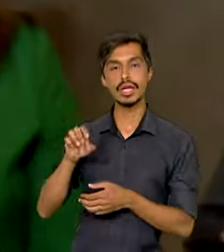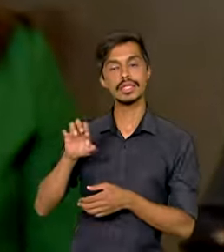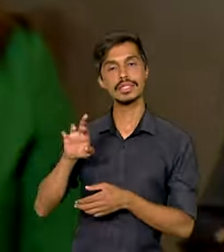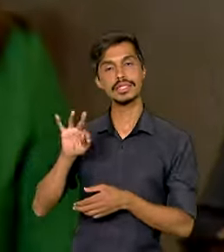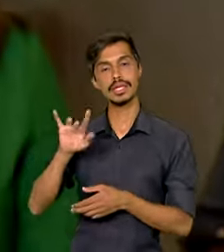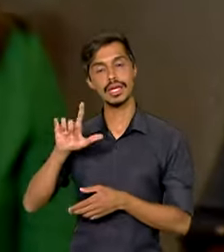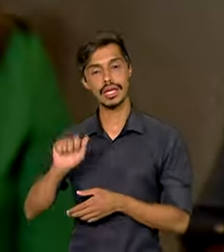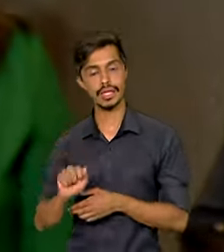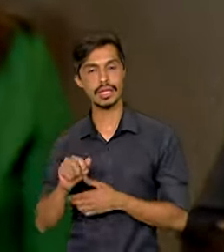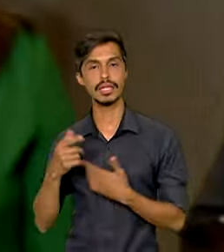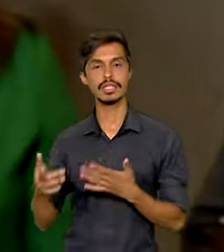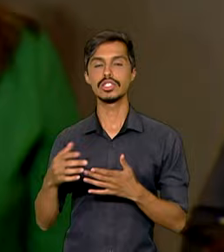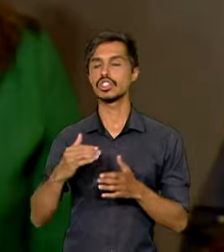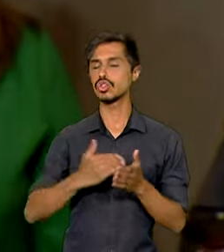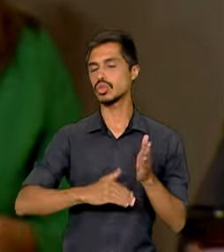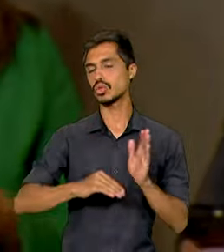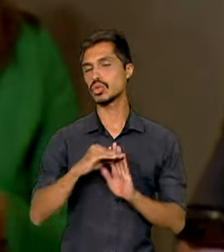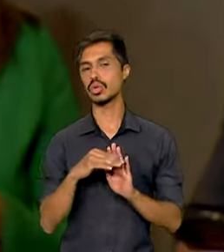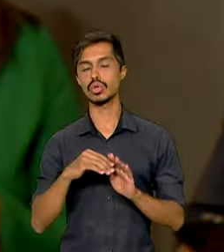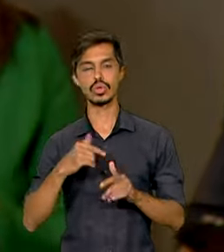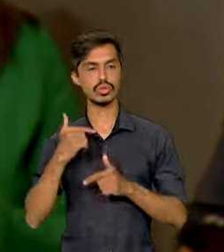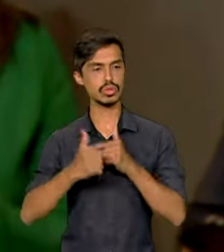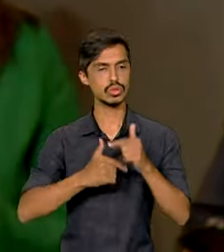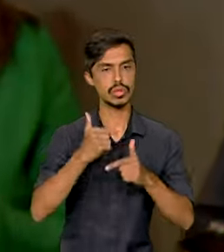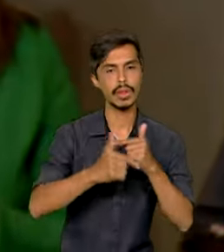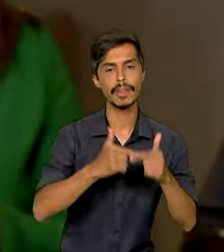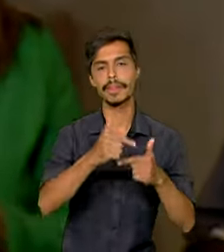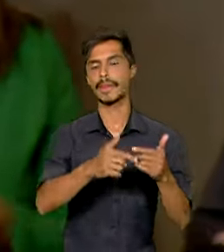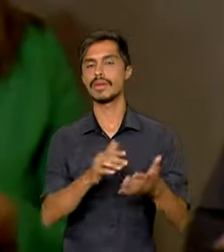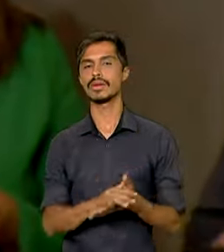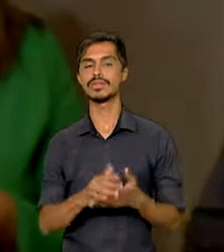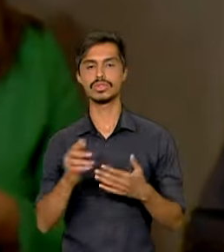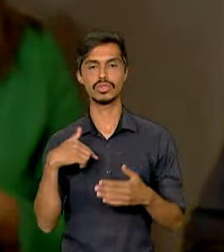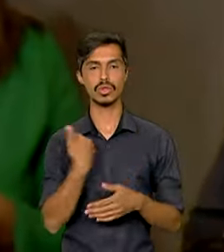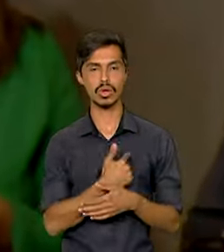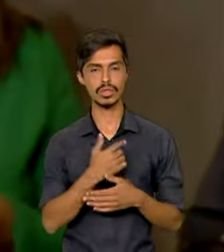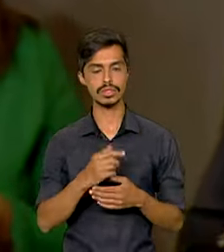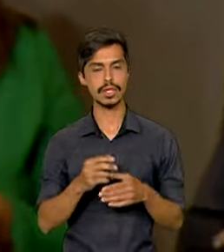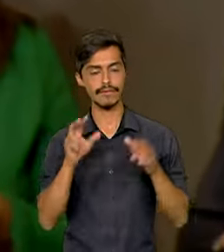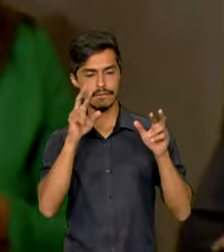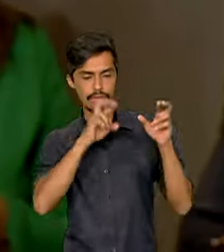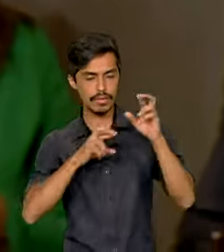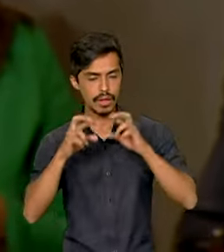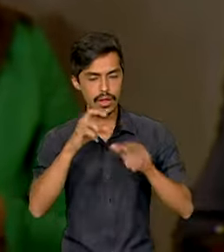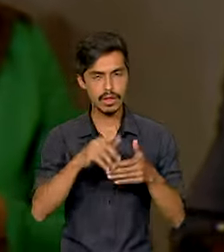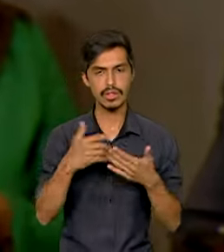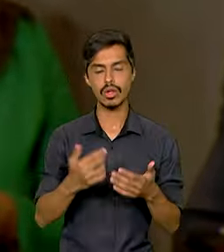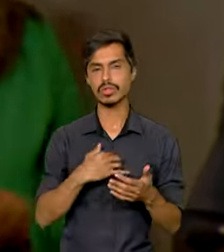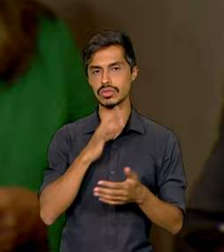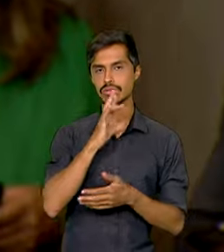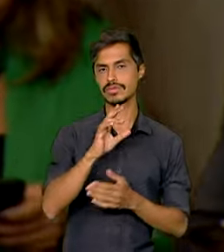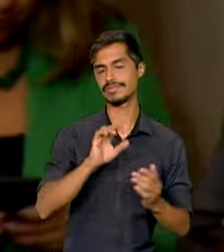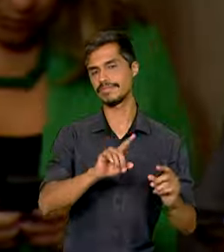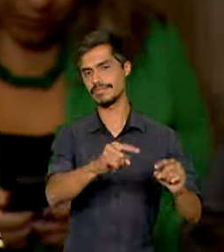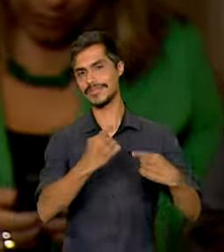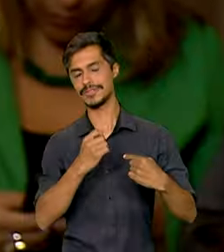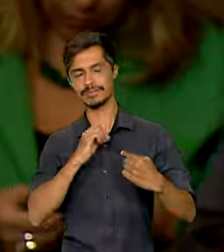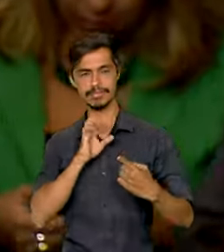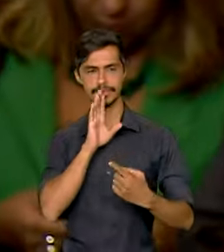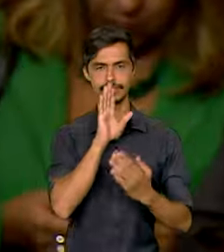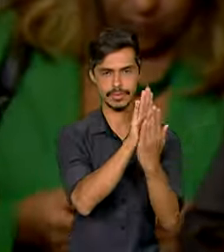que vai da atenção primária à vigilância, para que a gente responda a esses grandes desafios.